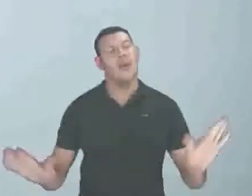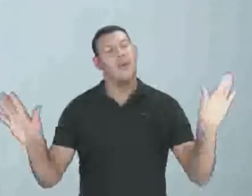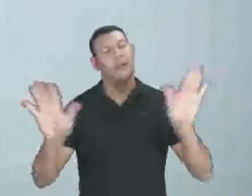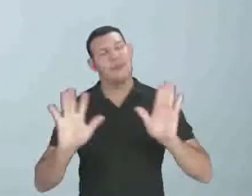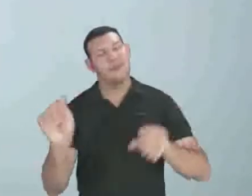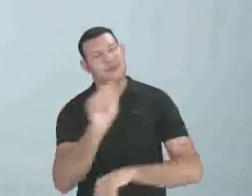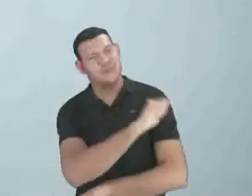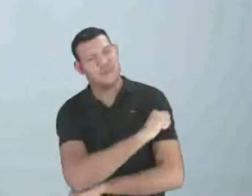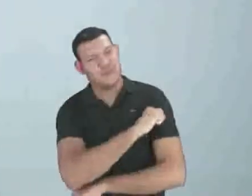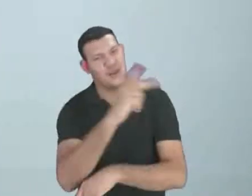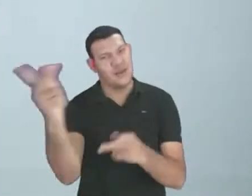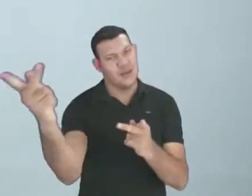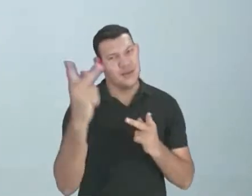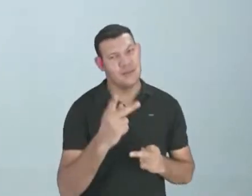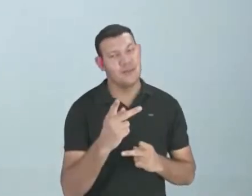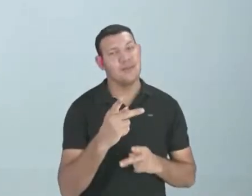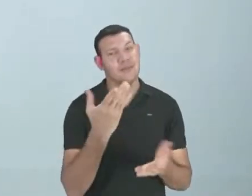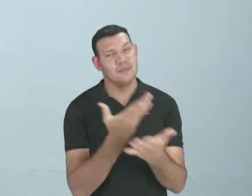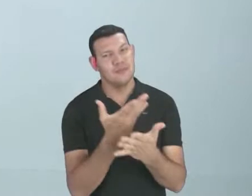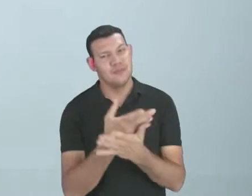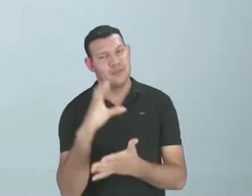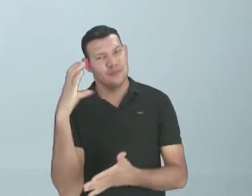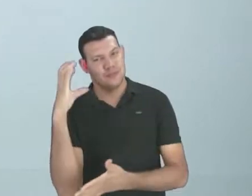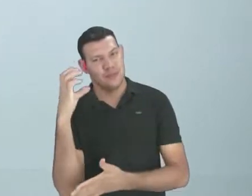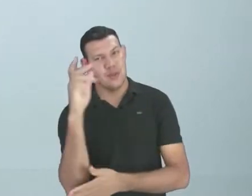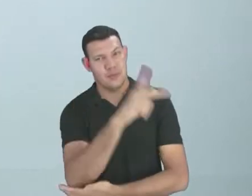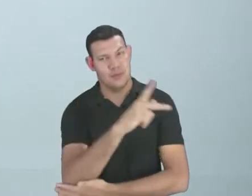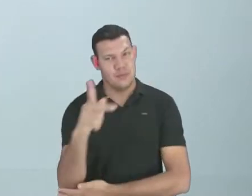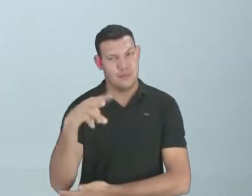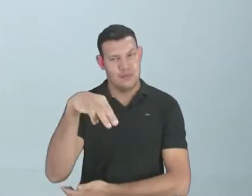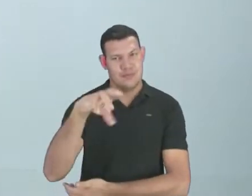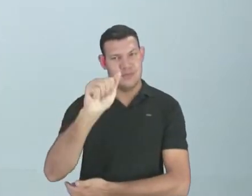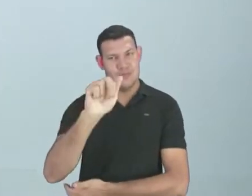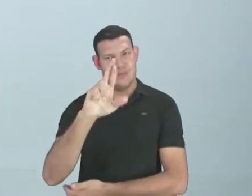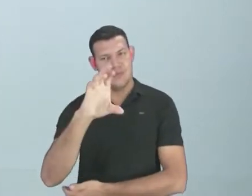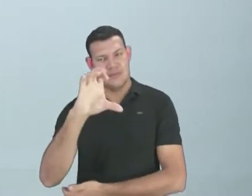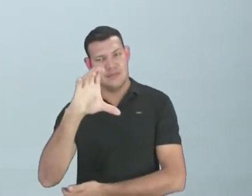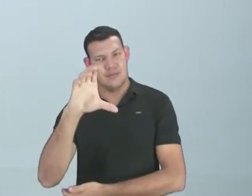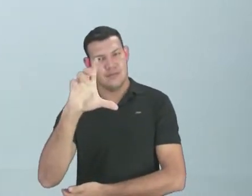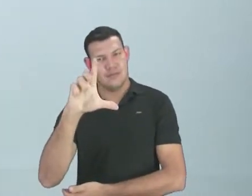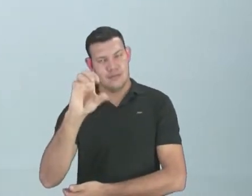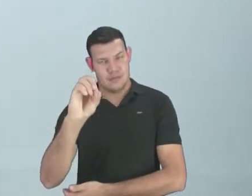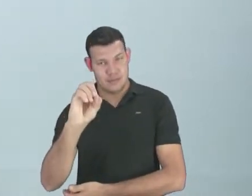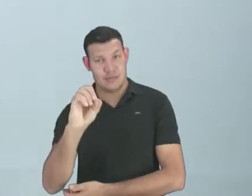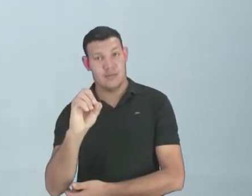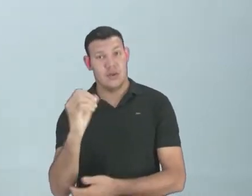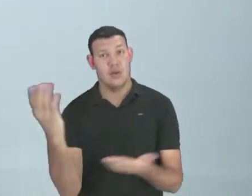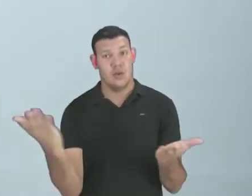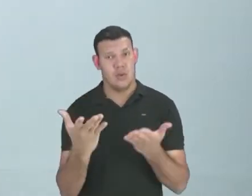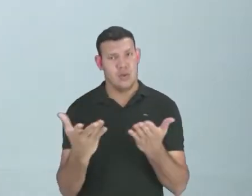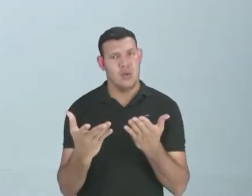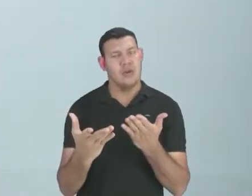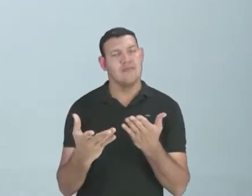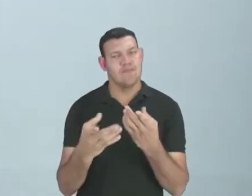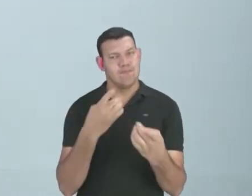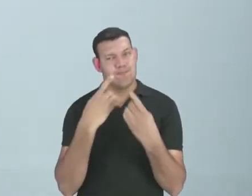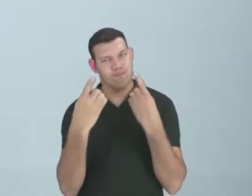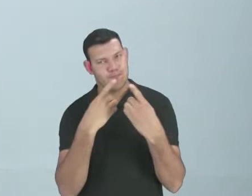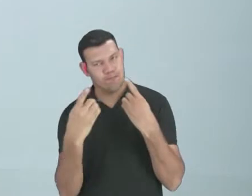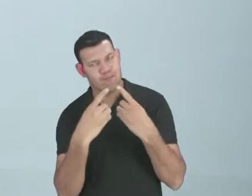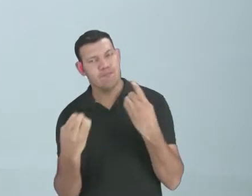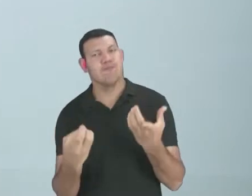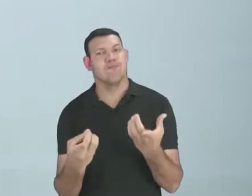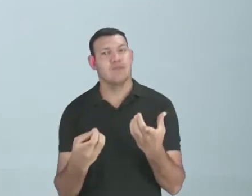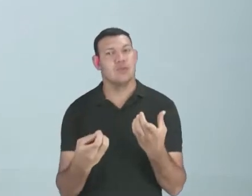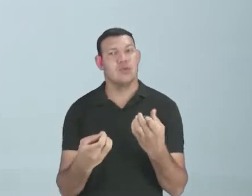Olá, alunos, bem-vindos à nossa aula de ciências. Aqui é o professor Marcelo e na aula de hoje nós vamos discutir um tema de cunho atitudinal, tá bom? É um